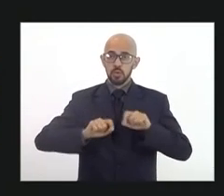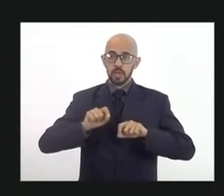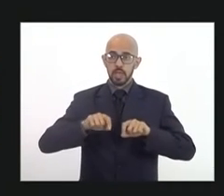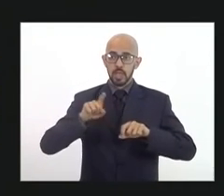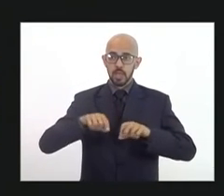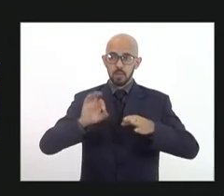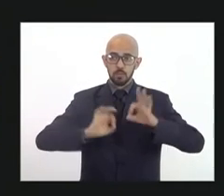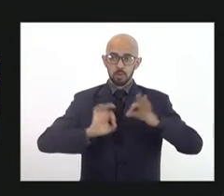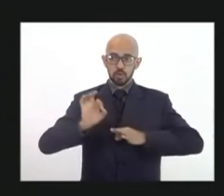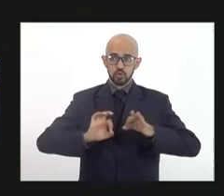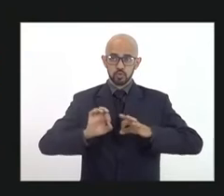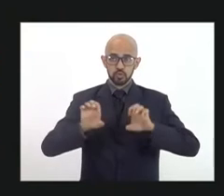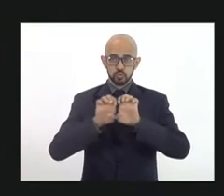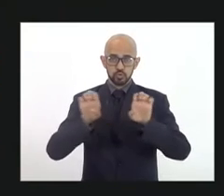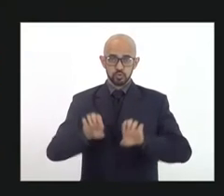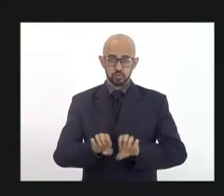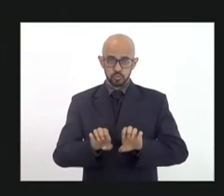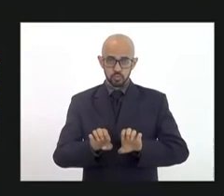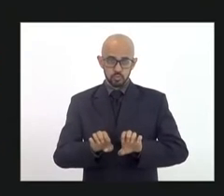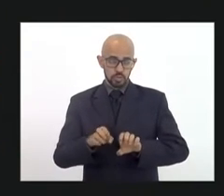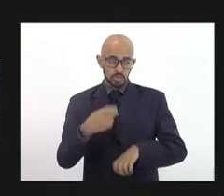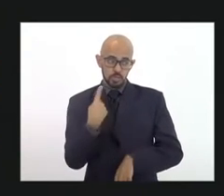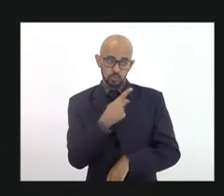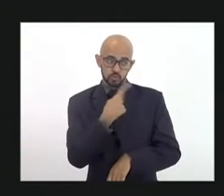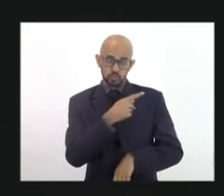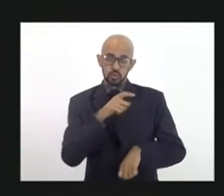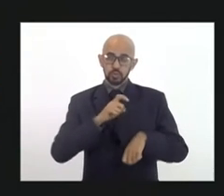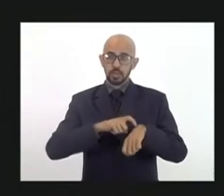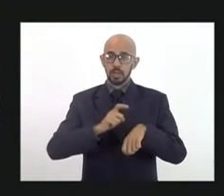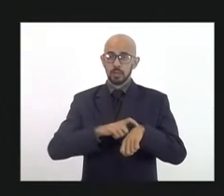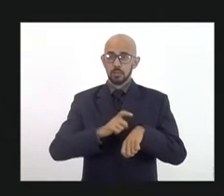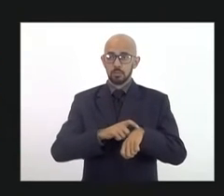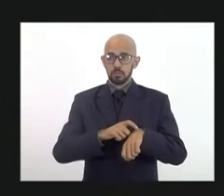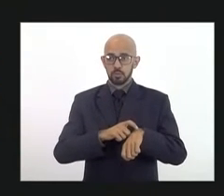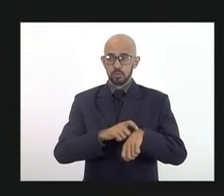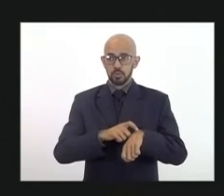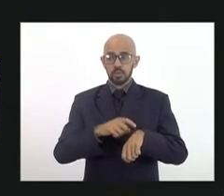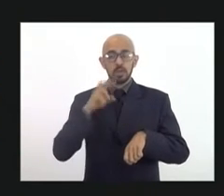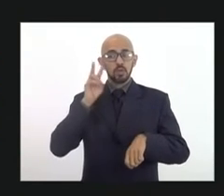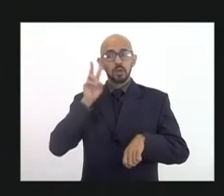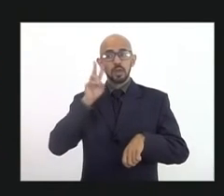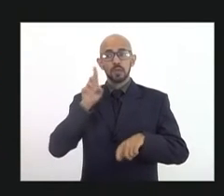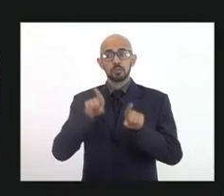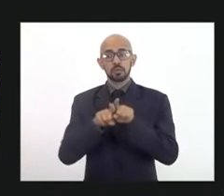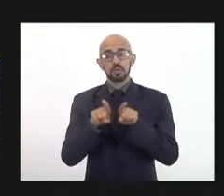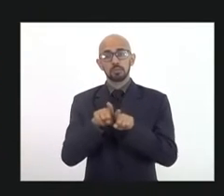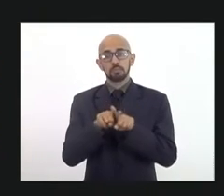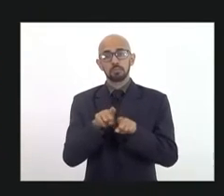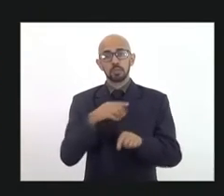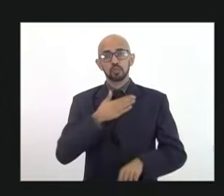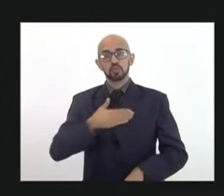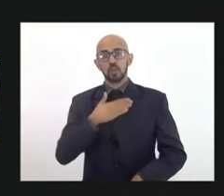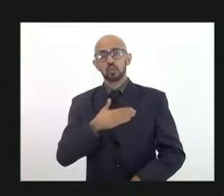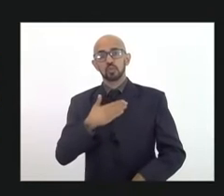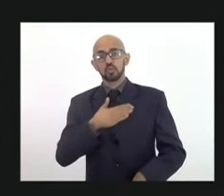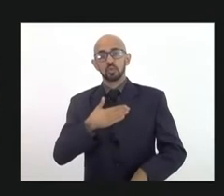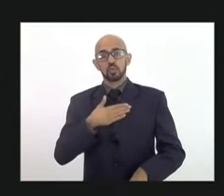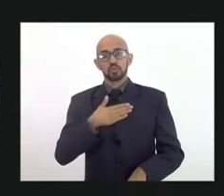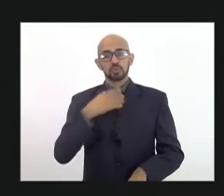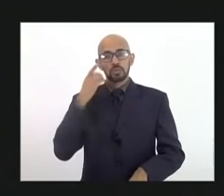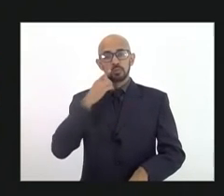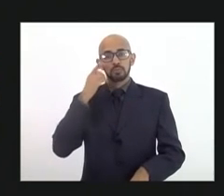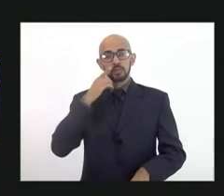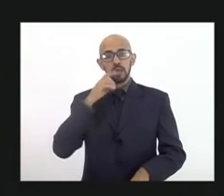estruturante da sua boa época, e aí também lembro também do querido e saudoso secretário Júlio Bueno, que era uma grande cabeça